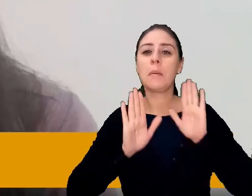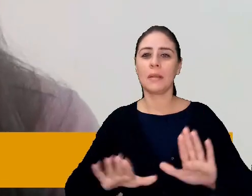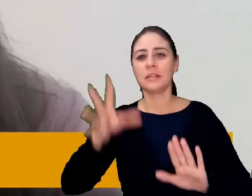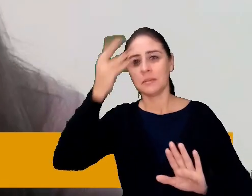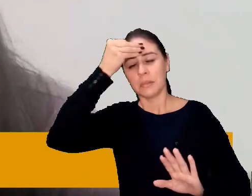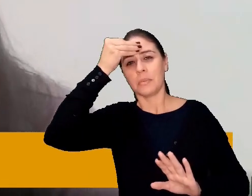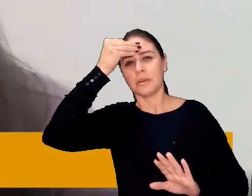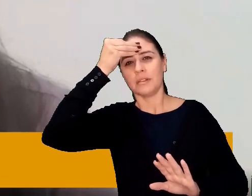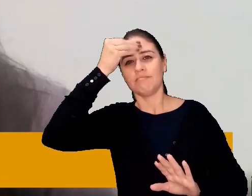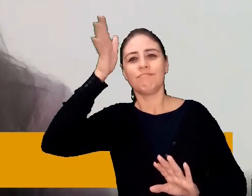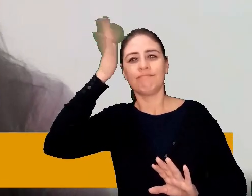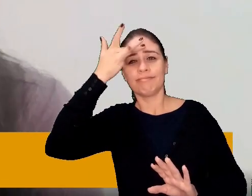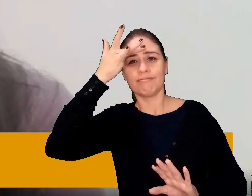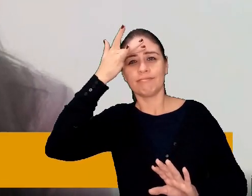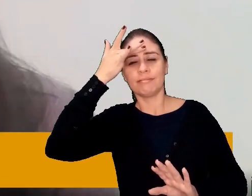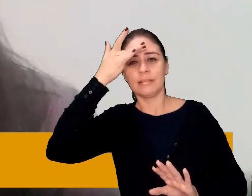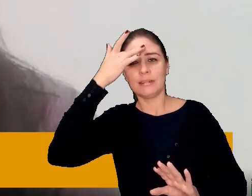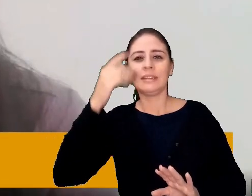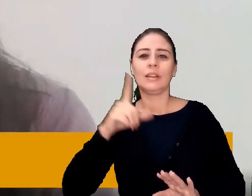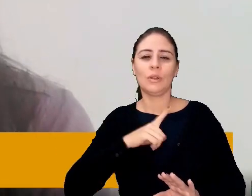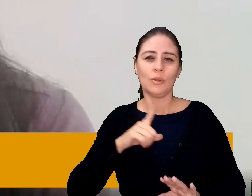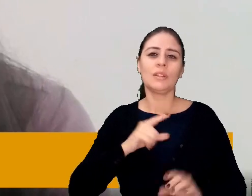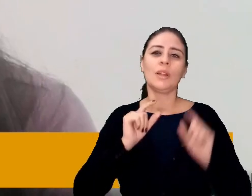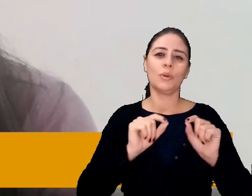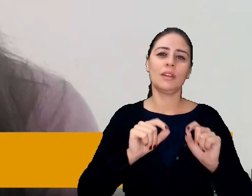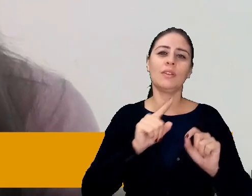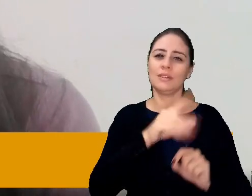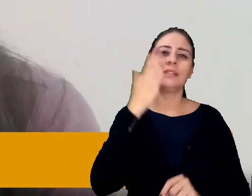memória. Pega no laço, você sabe a história.